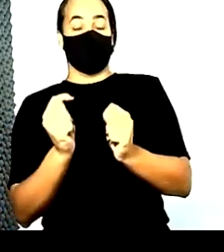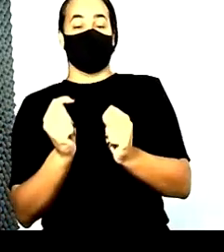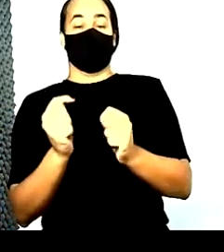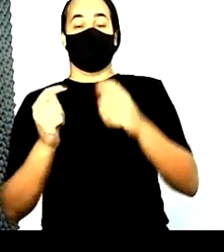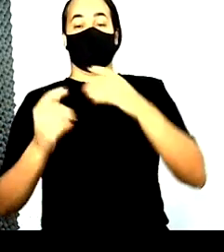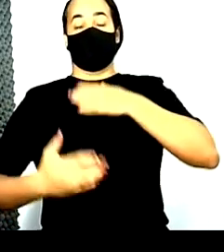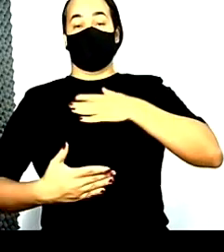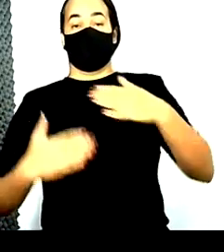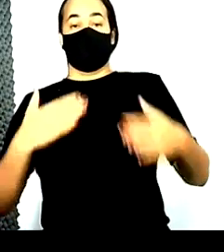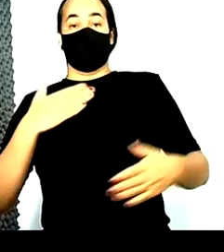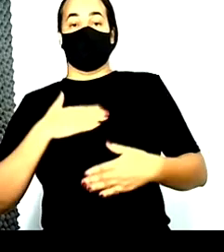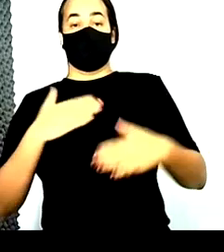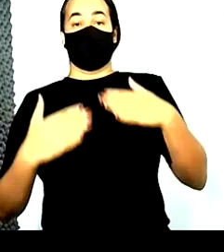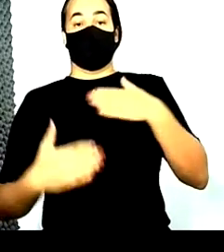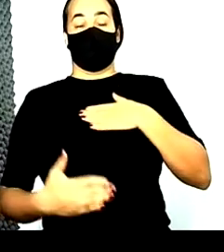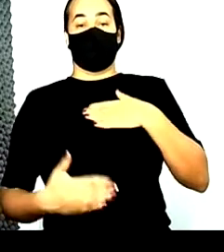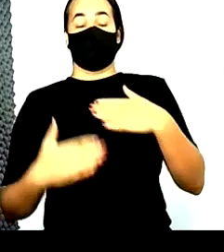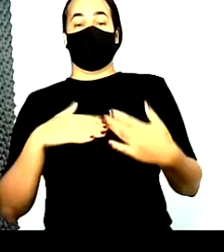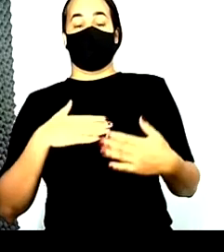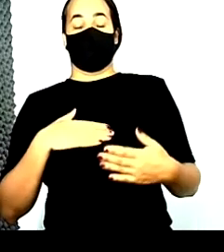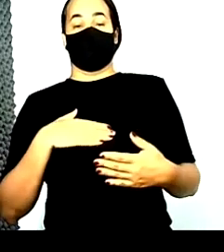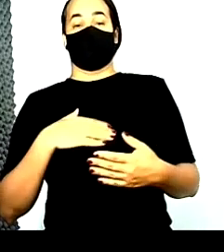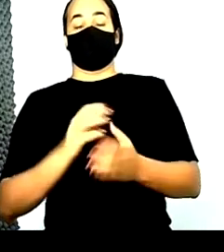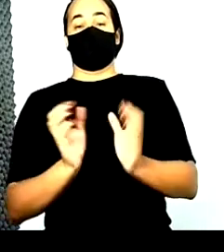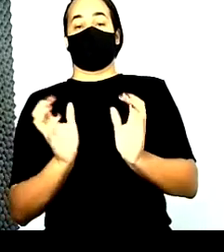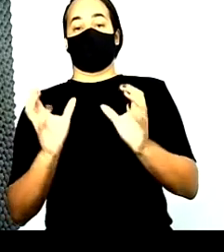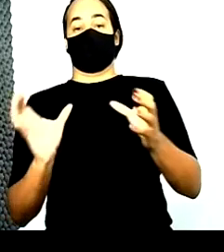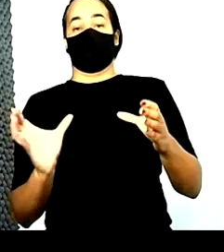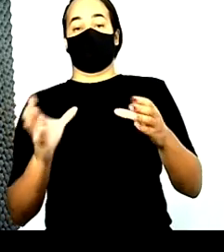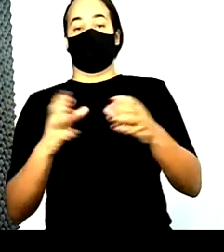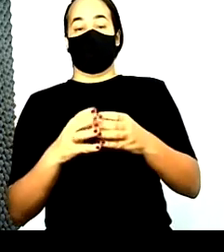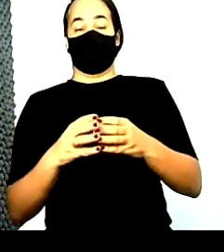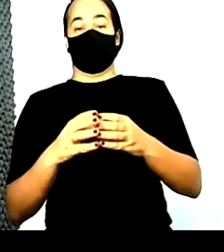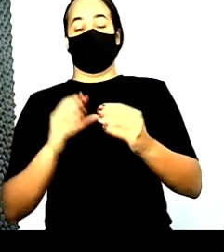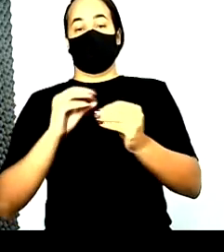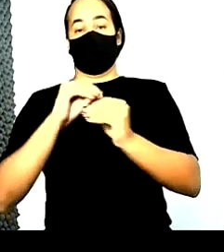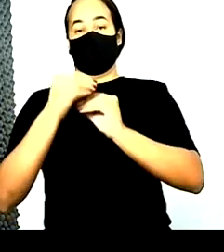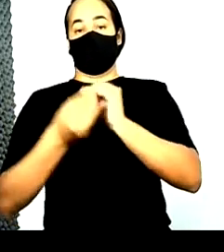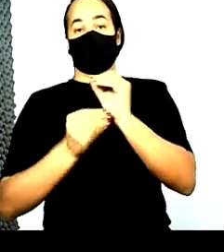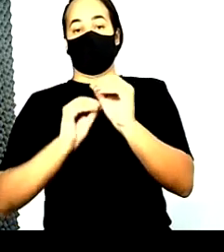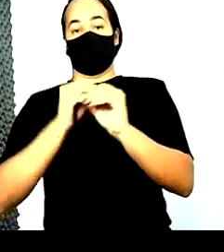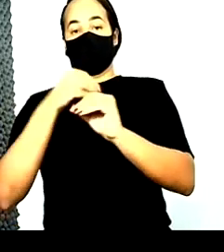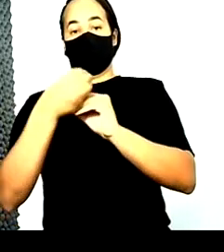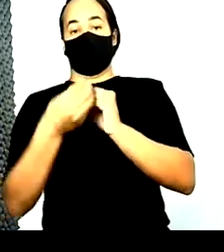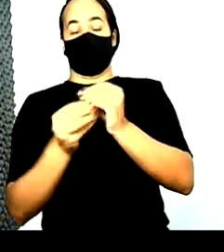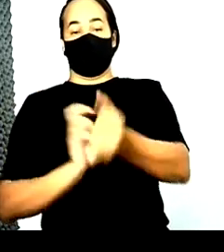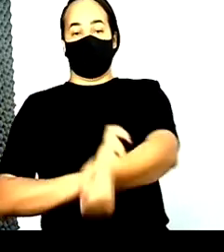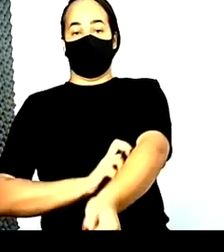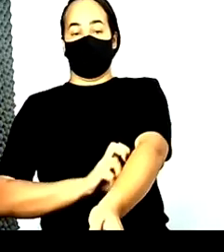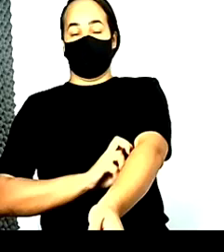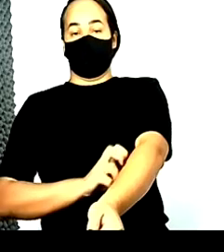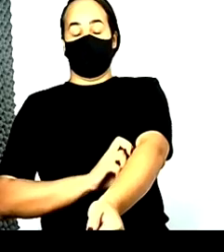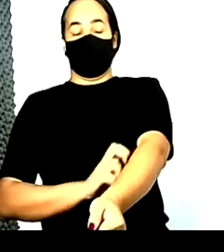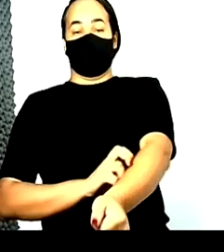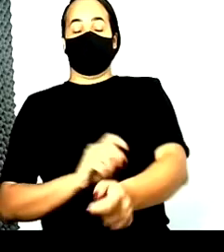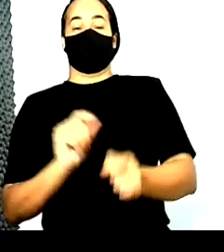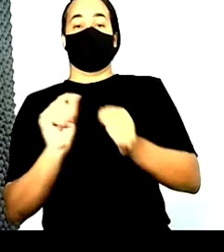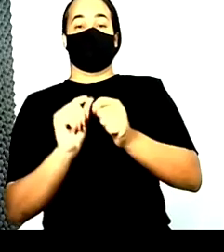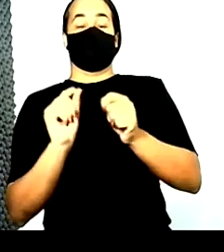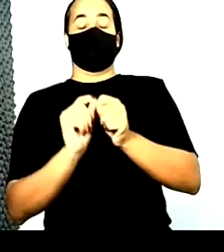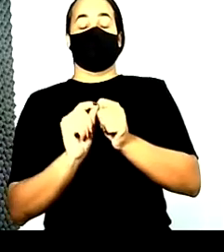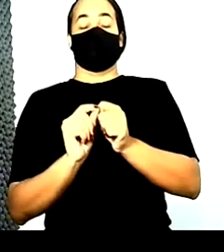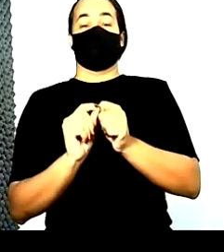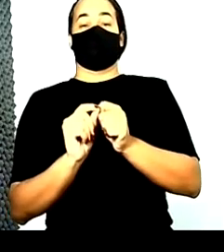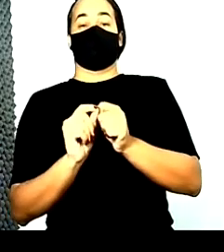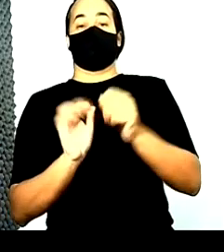O hipotálamo, que é um grupo de células nervosas localizadas na base do encéfalo, lá no nosso cérebro, vai fazer essa